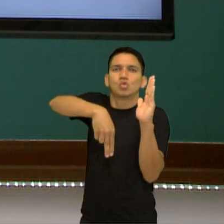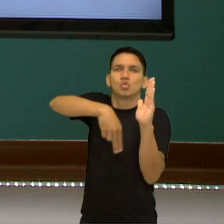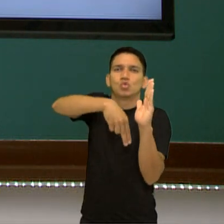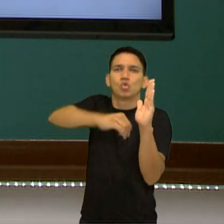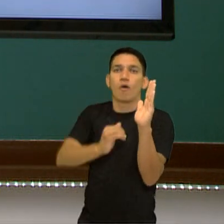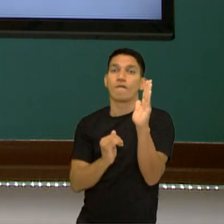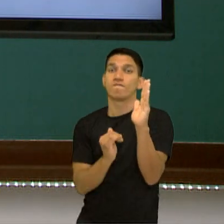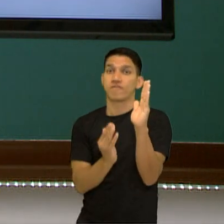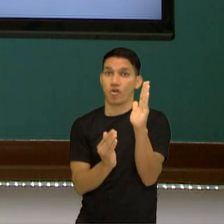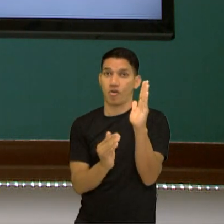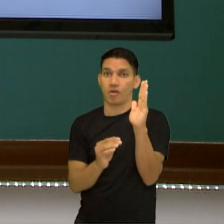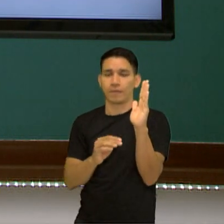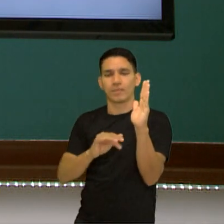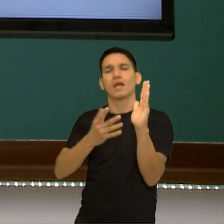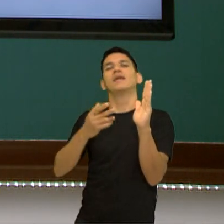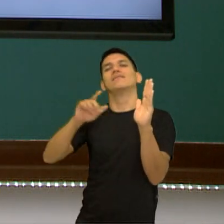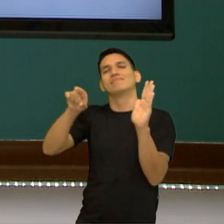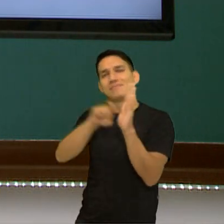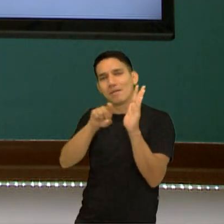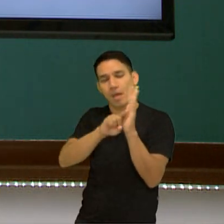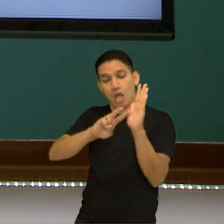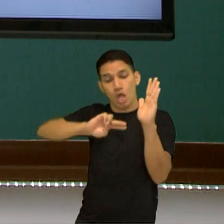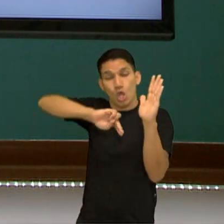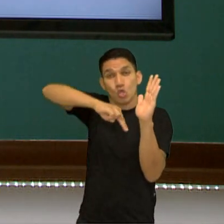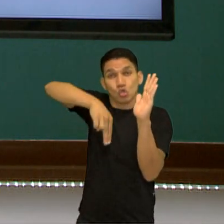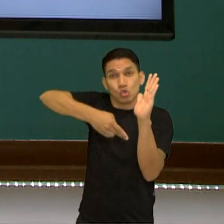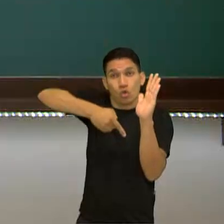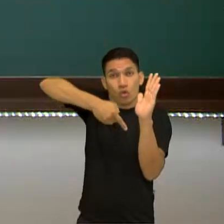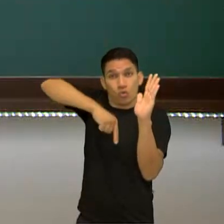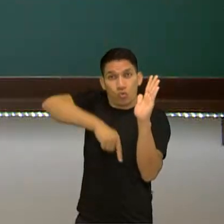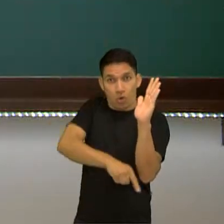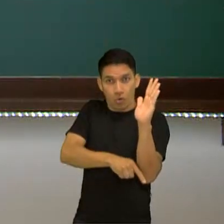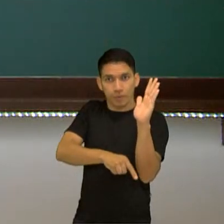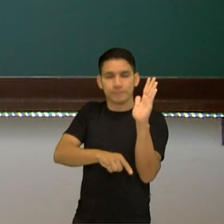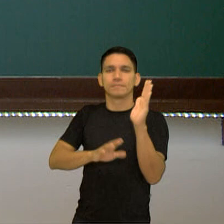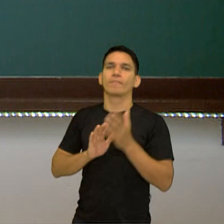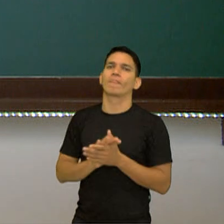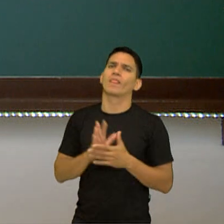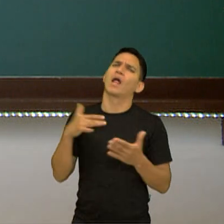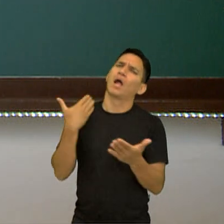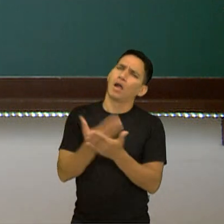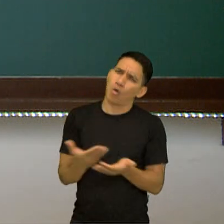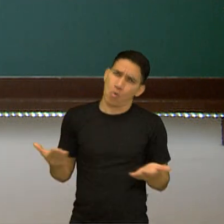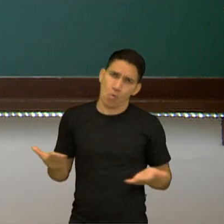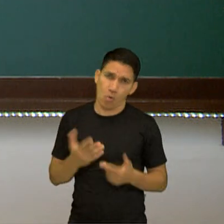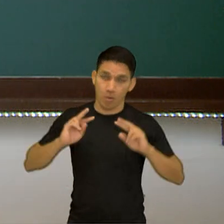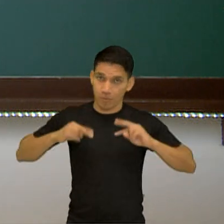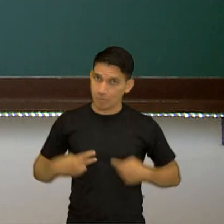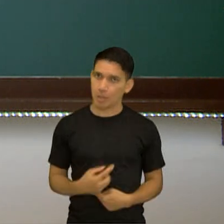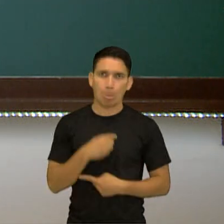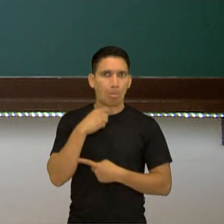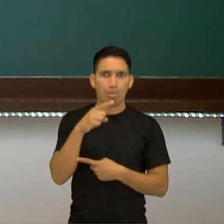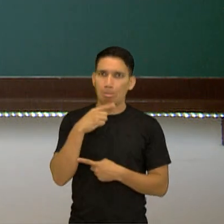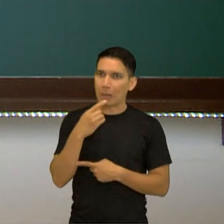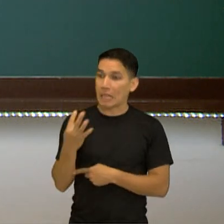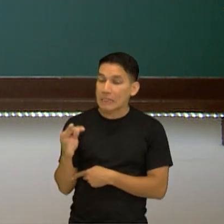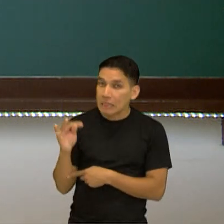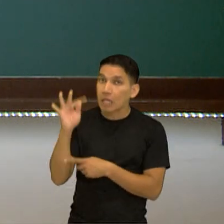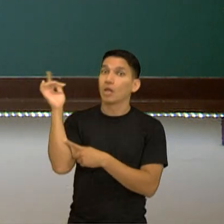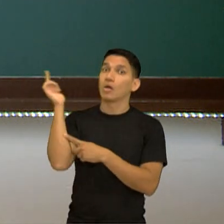externo e o núcleo interno. Atualmente, o ser humano não dispõe de recursos tecnológicos para